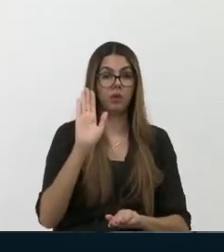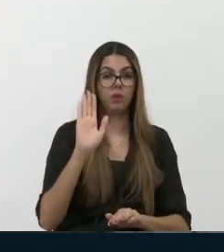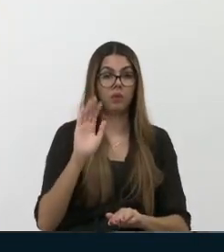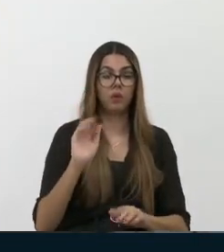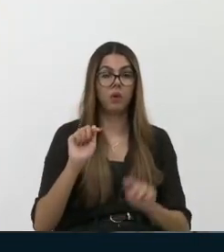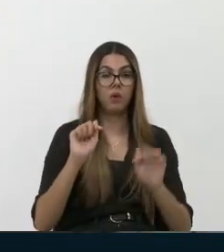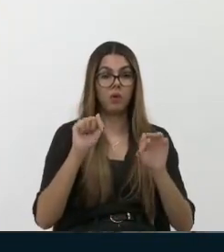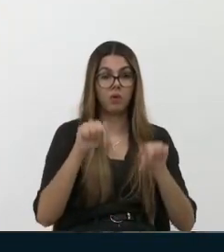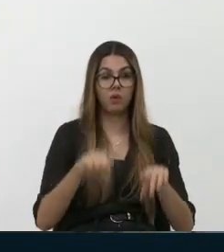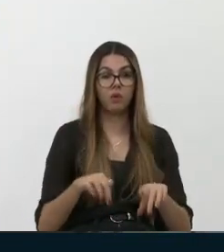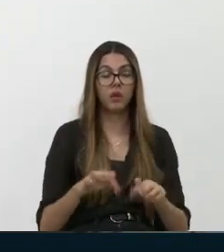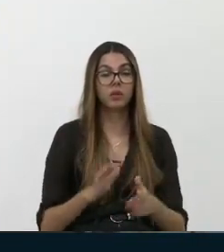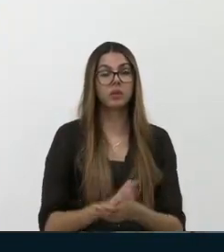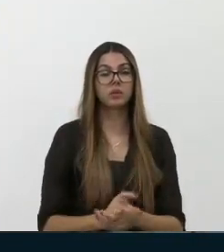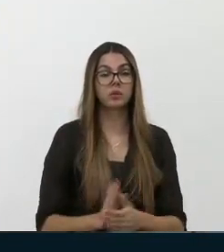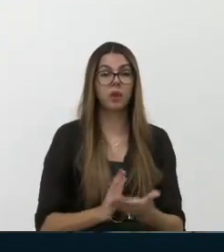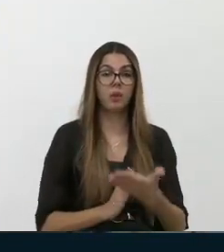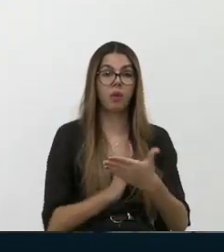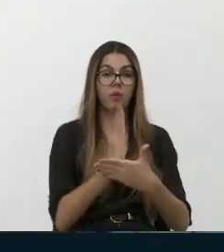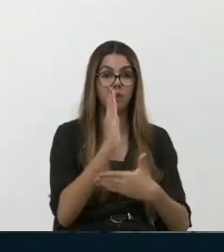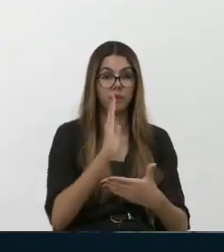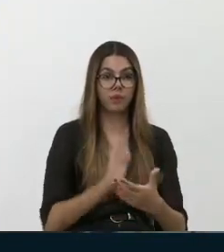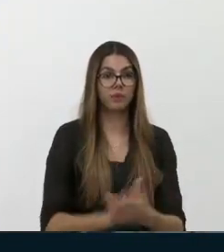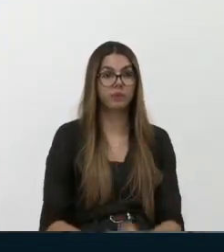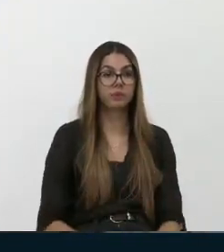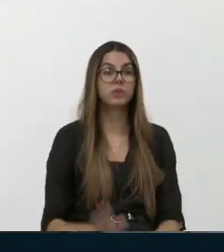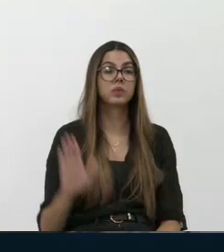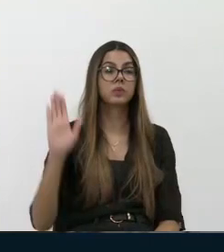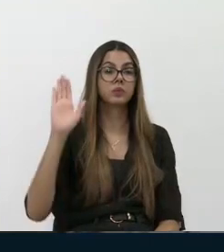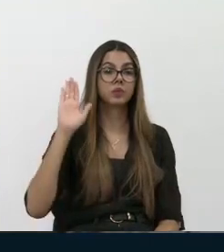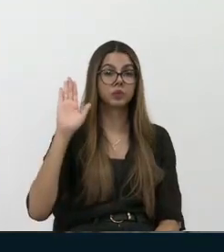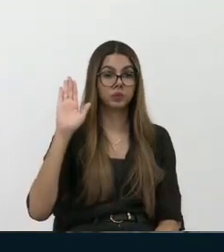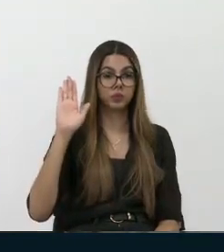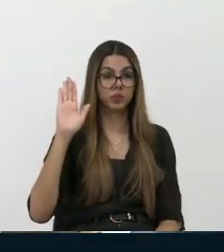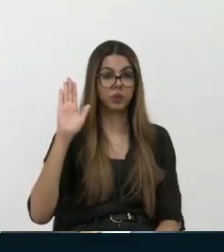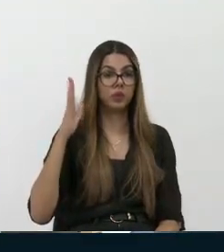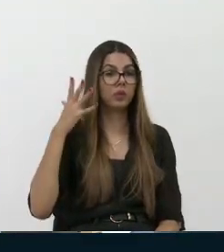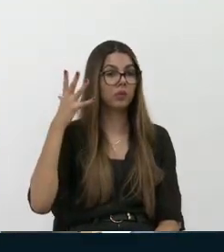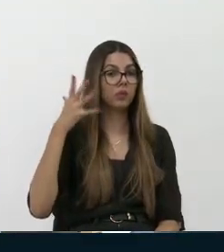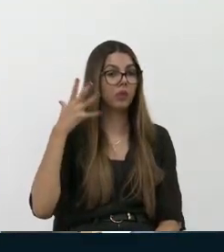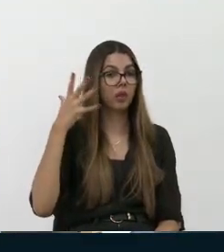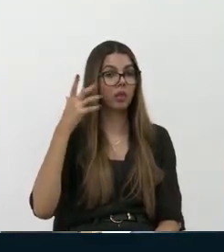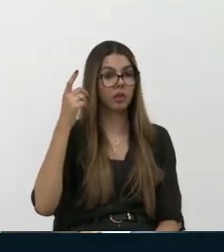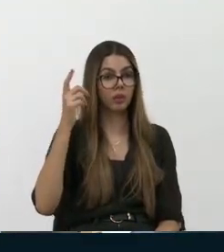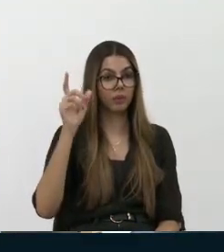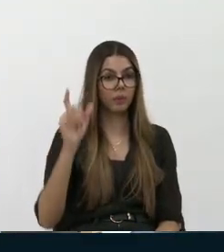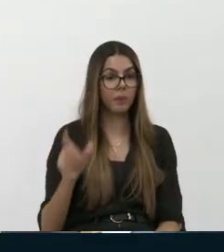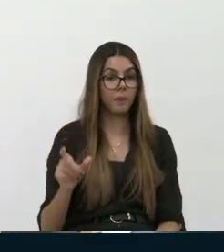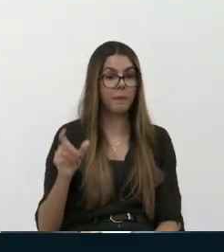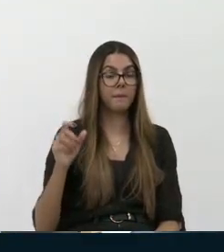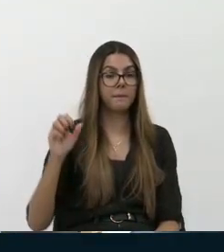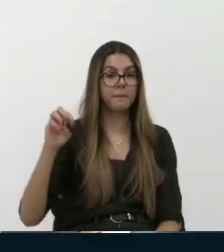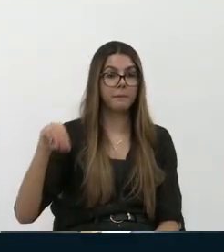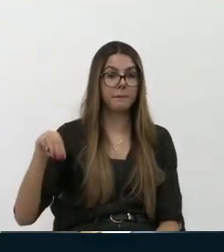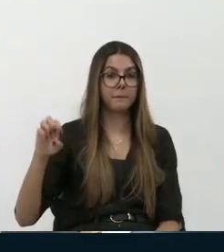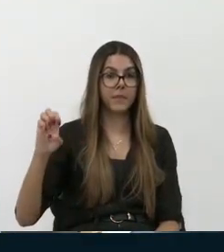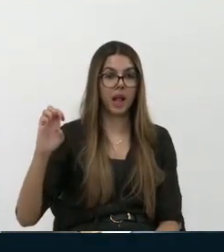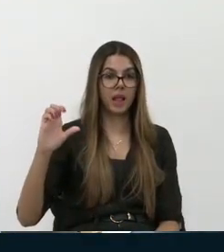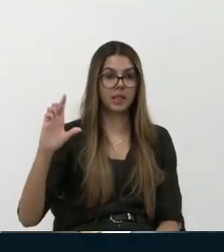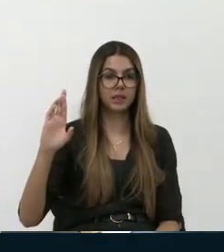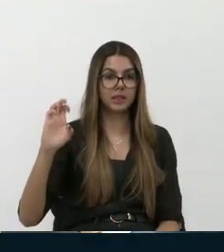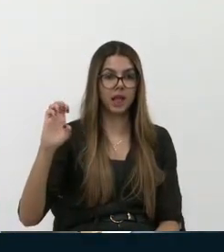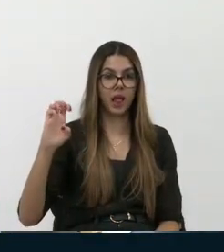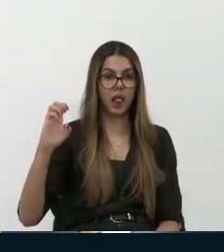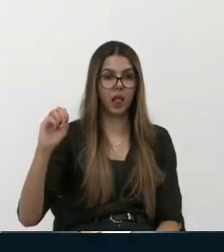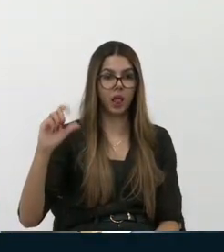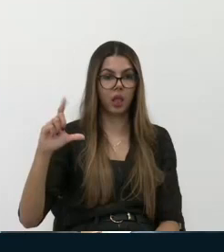votação, aprovado, encaminhe-se. Pela presidente. Questão de ordem, vereador Marcelo Seminaldo. Pelo artigo